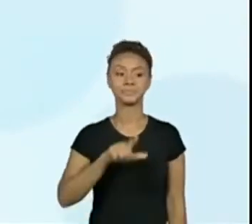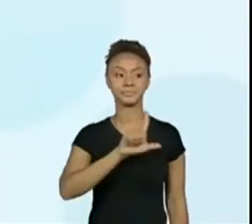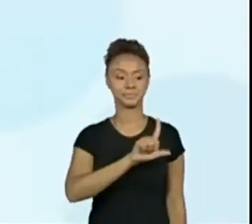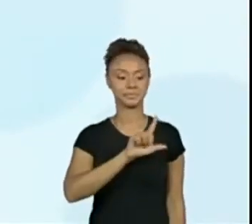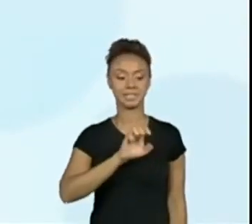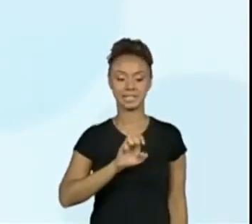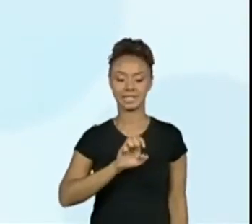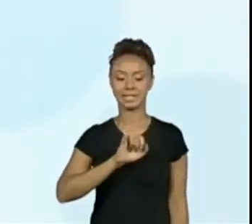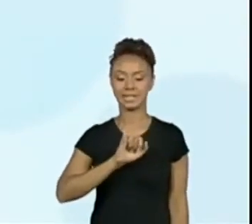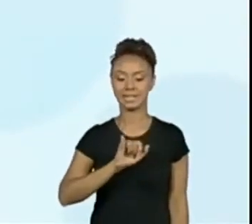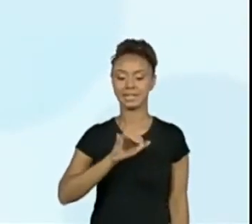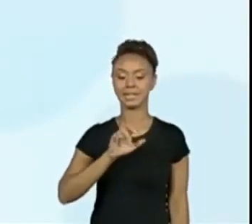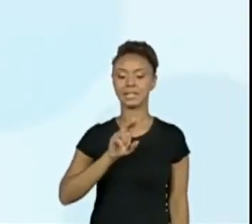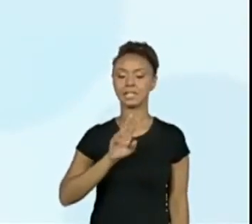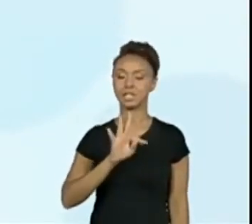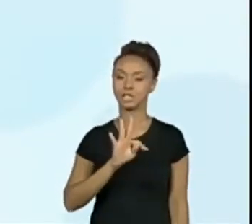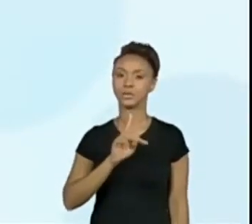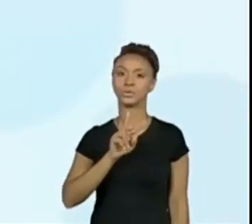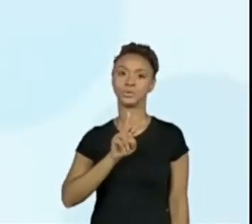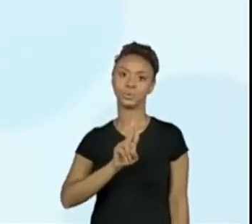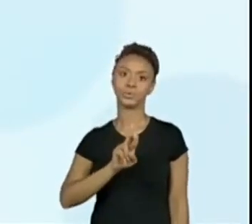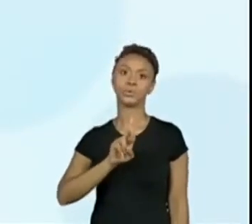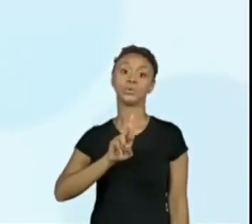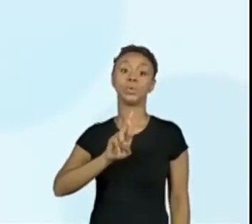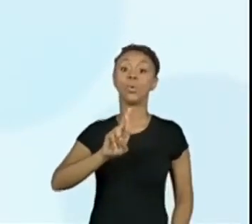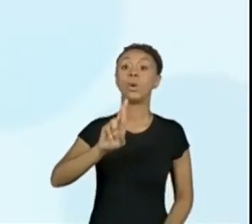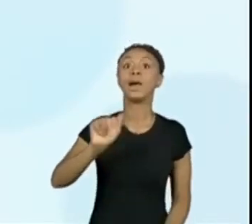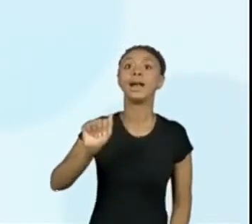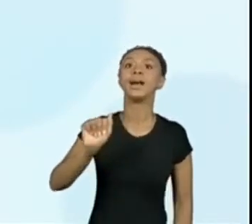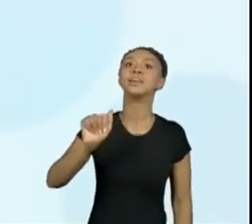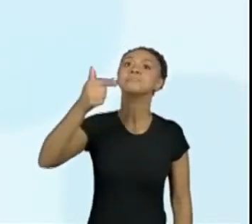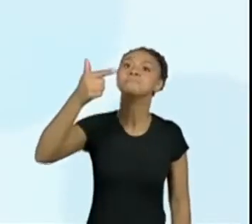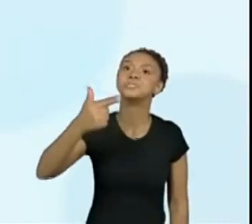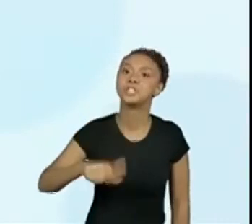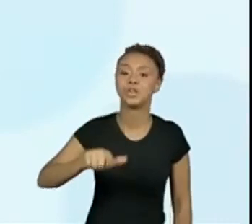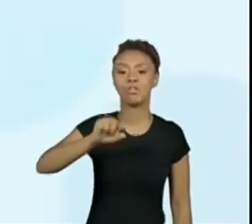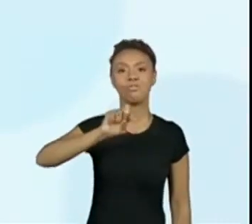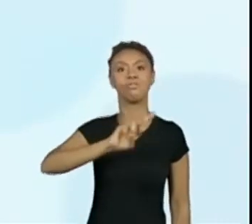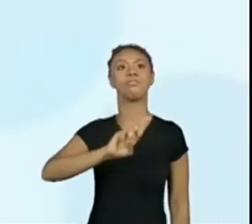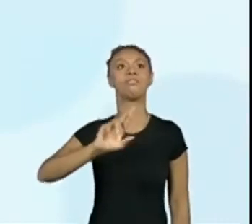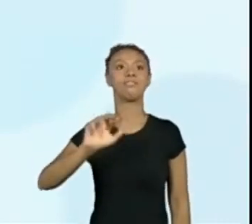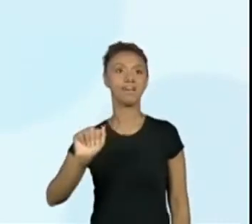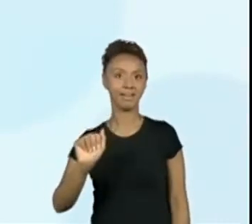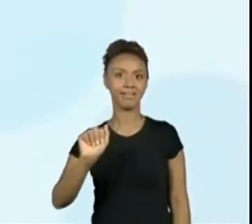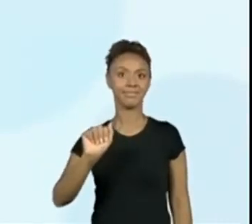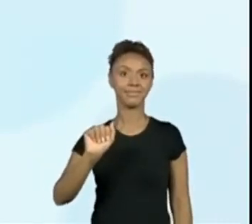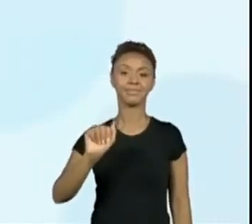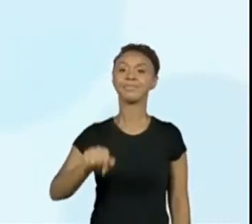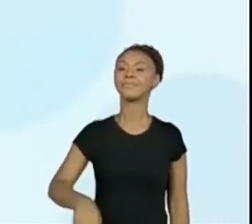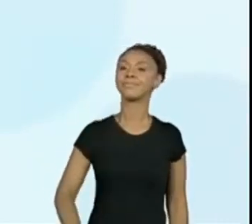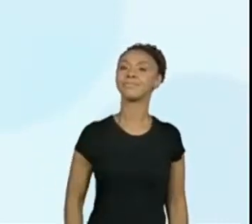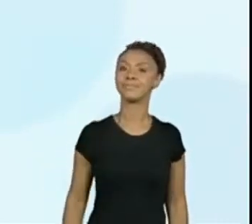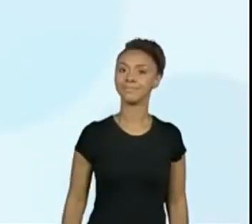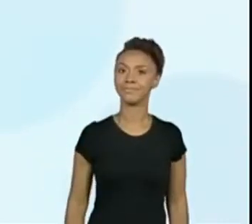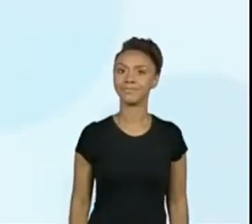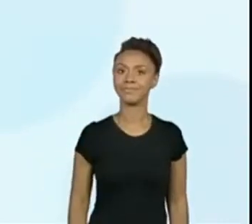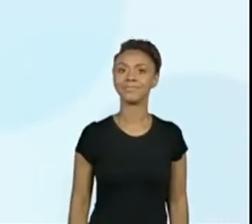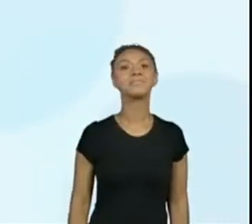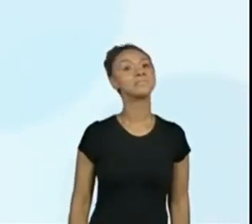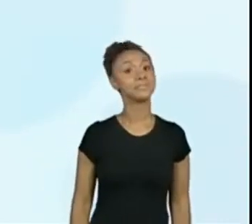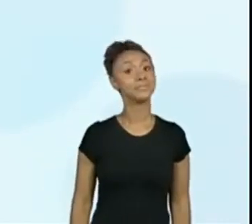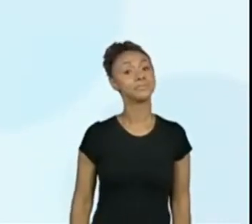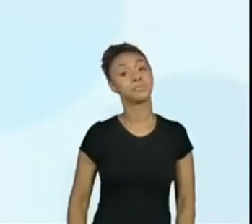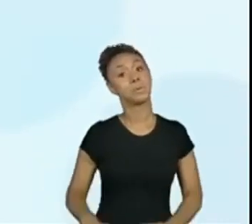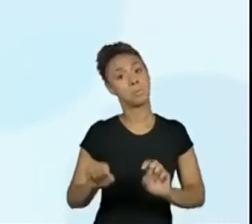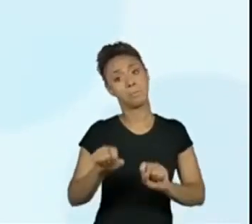Ah, Iurá, de novo da professora Regiane Taveira. Taveira. Olha lá. Aula de leitura. Essa também pode